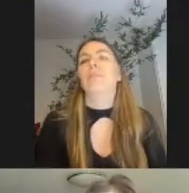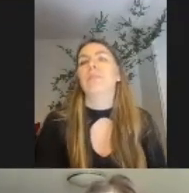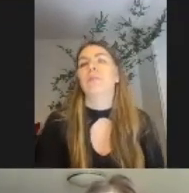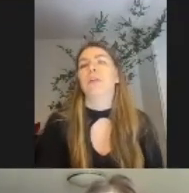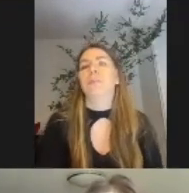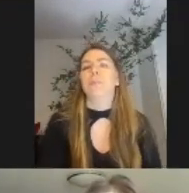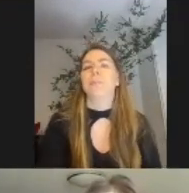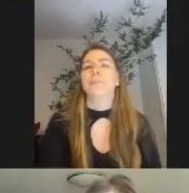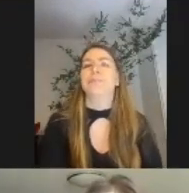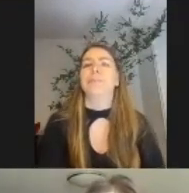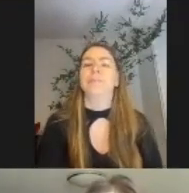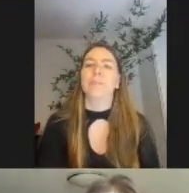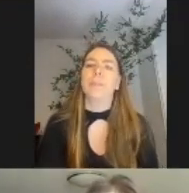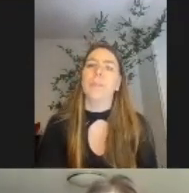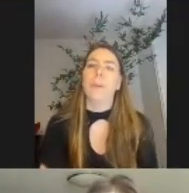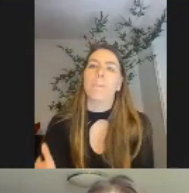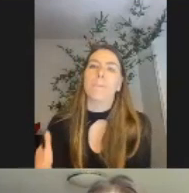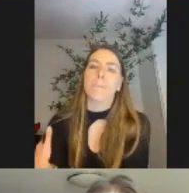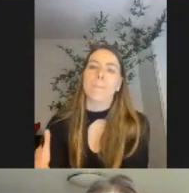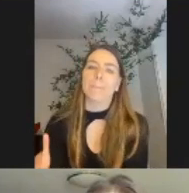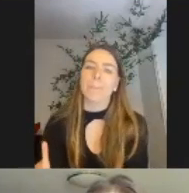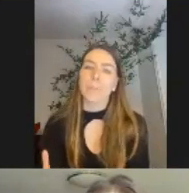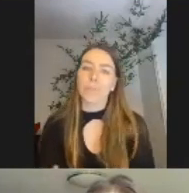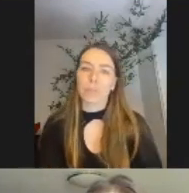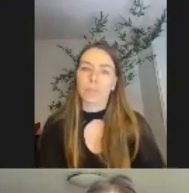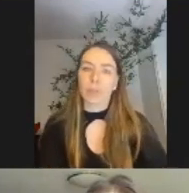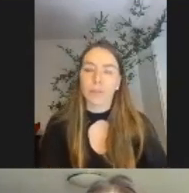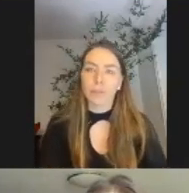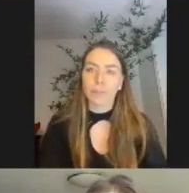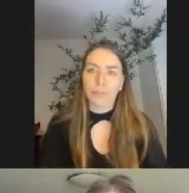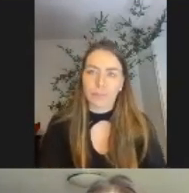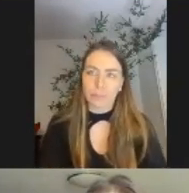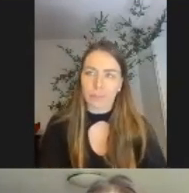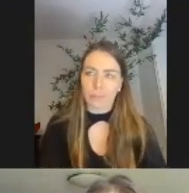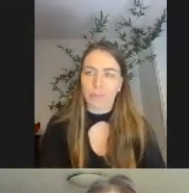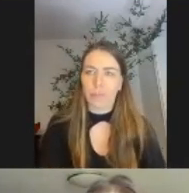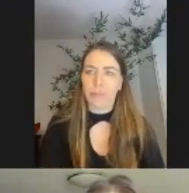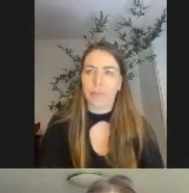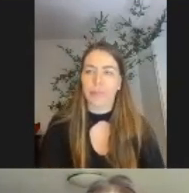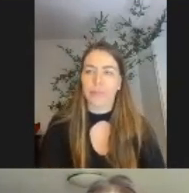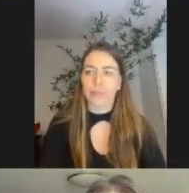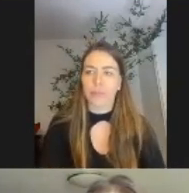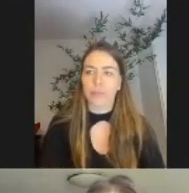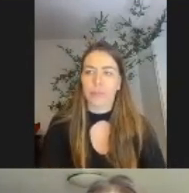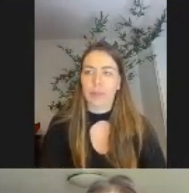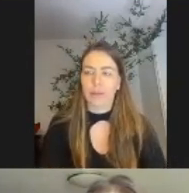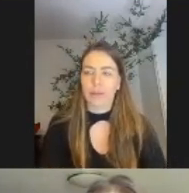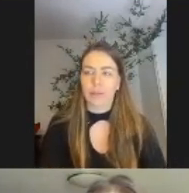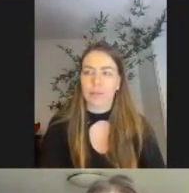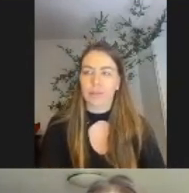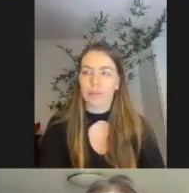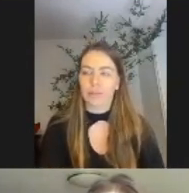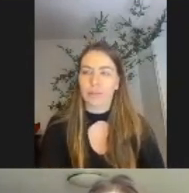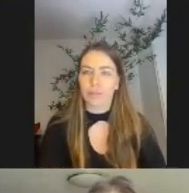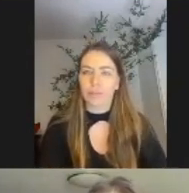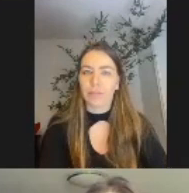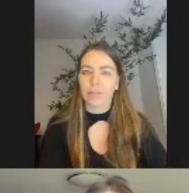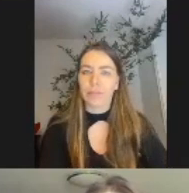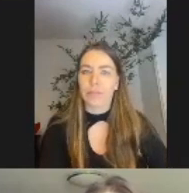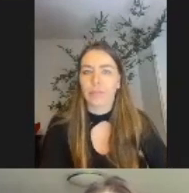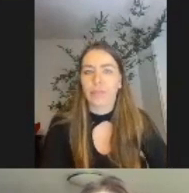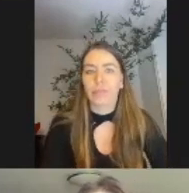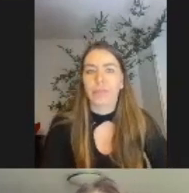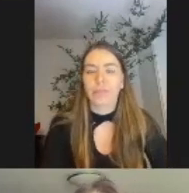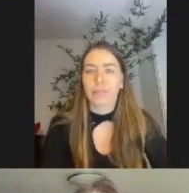Não são low carb, vamos lá. Açúcares, inclusive mascavo e demerara, tá? Então, assim, uma coisa que as pessoas...